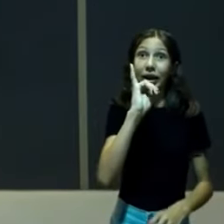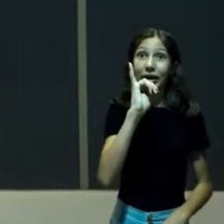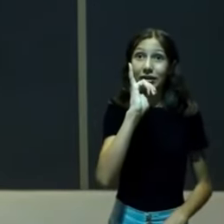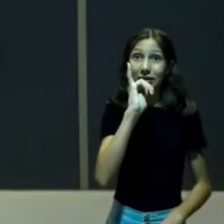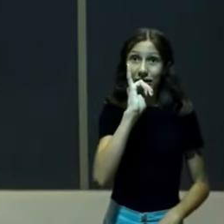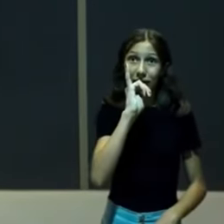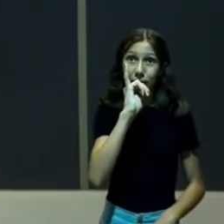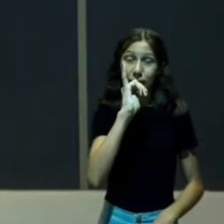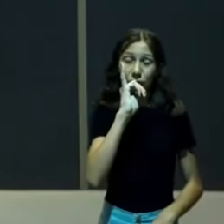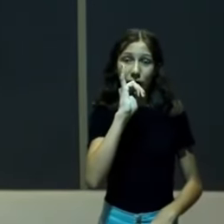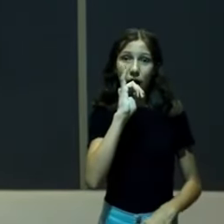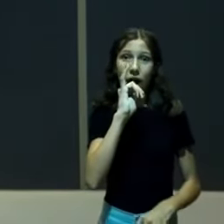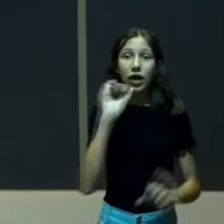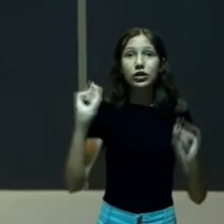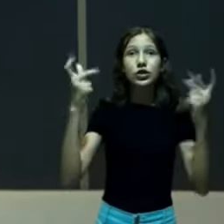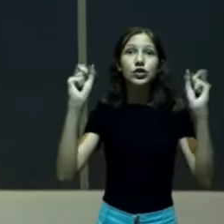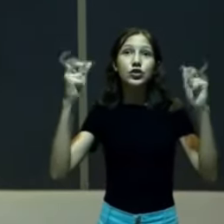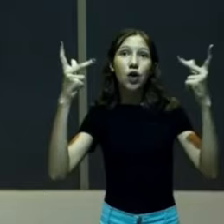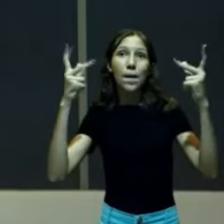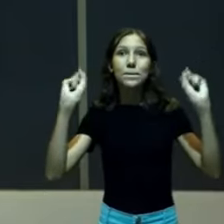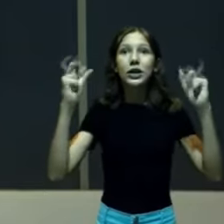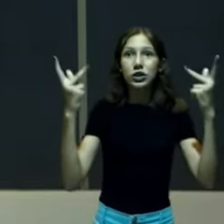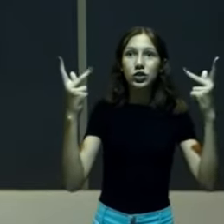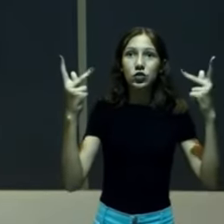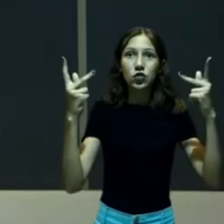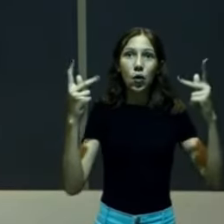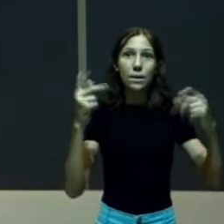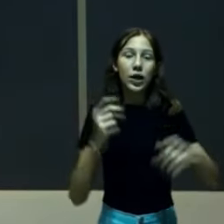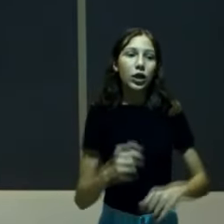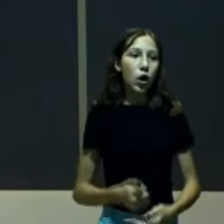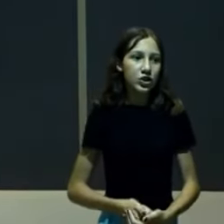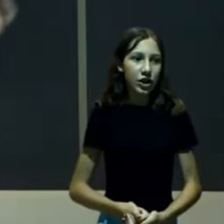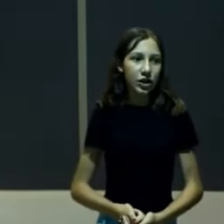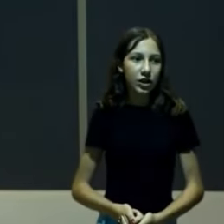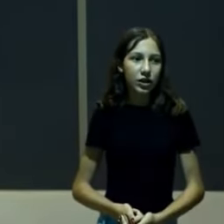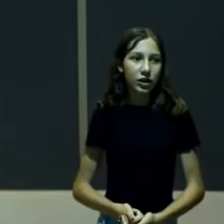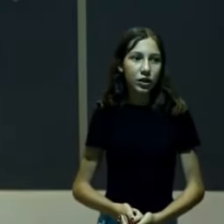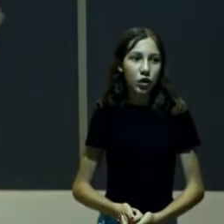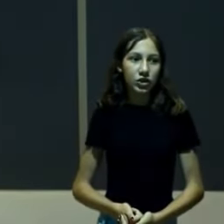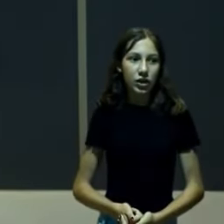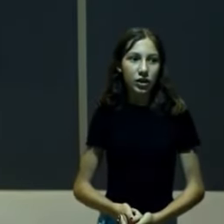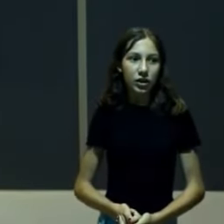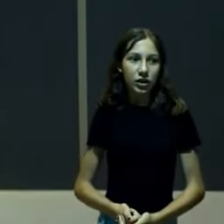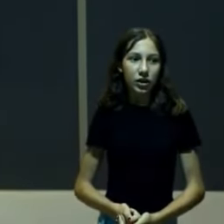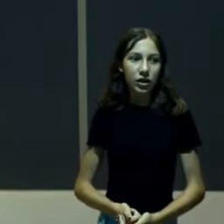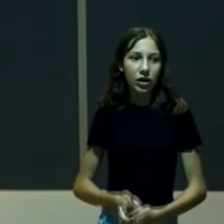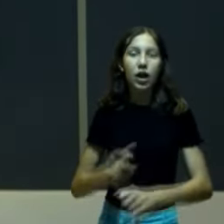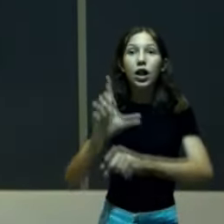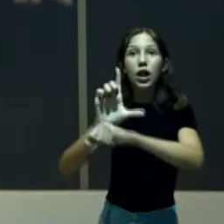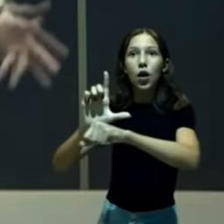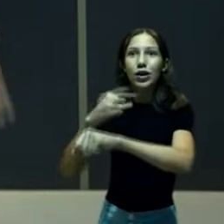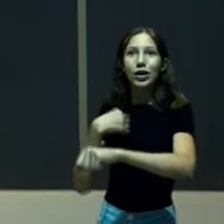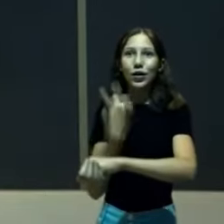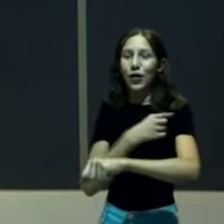benção. Ah, agora já não gostei mais da cor, dá para outra pessoa, vou comprar um outro de outra cor. Olha que coisa boa. Tudo isso